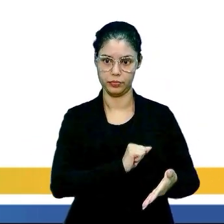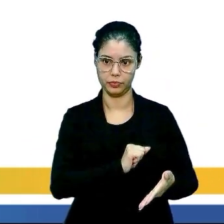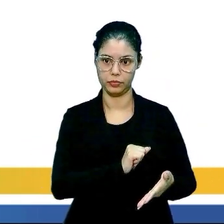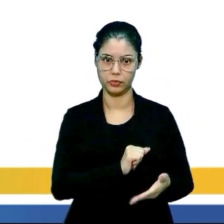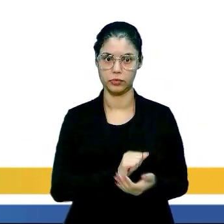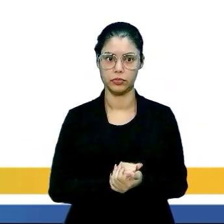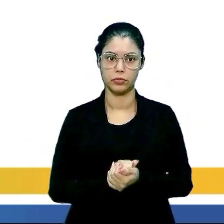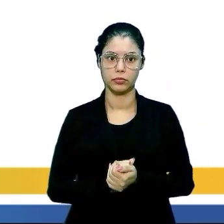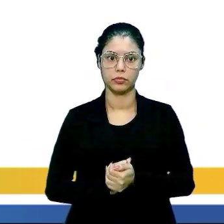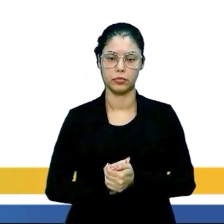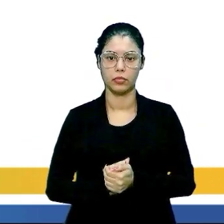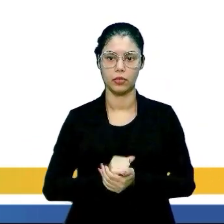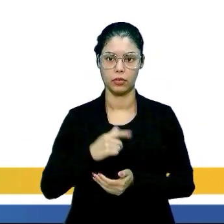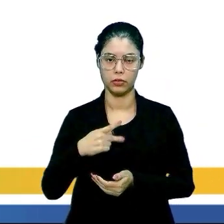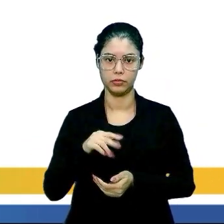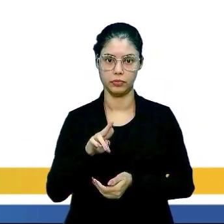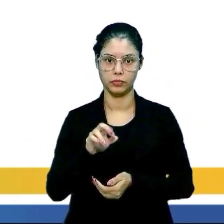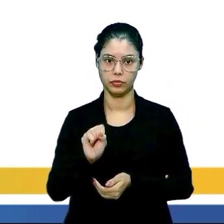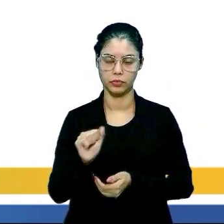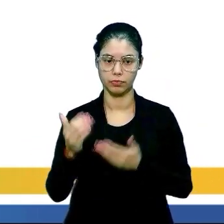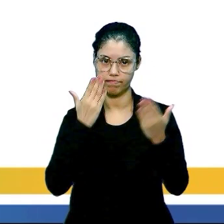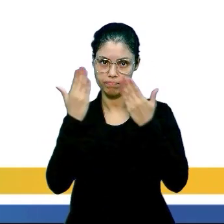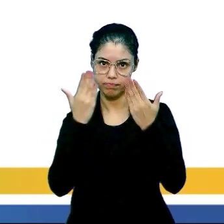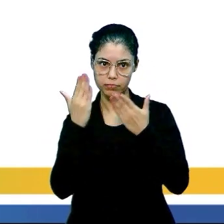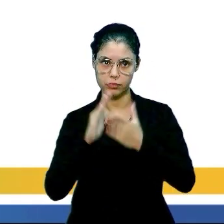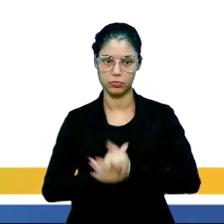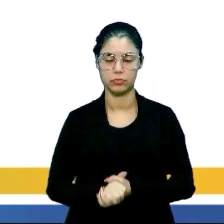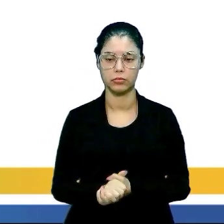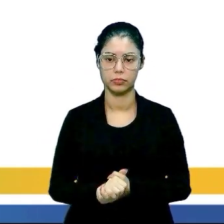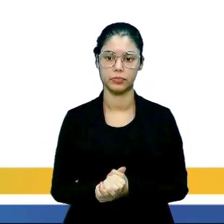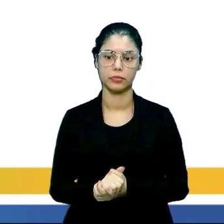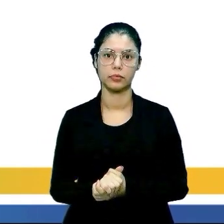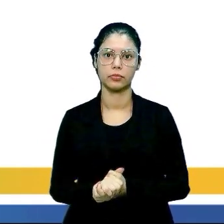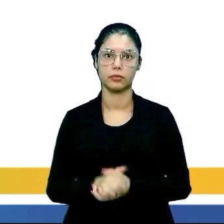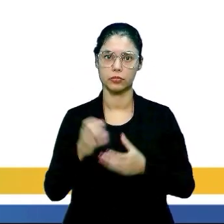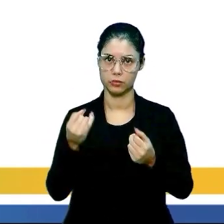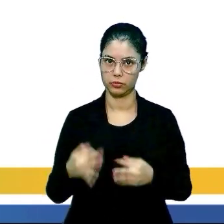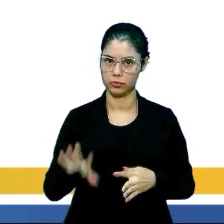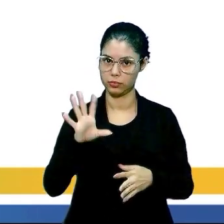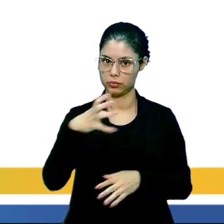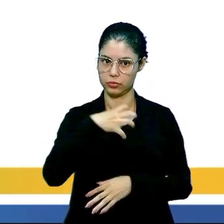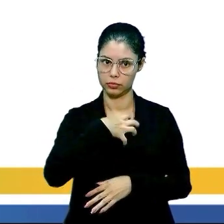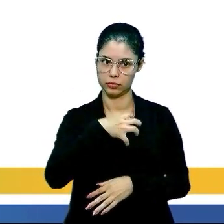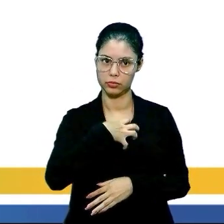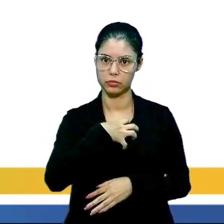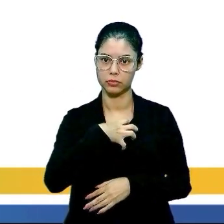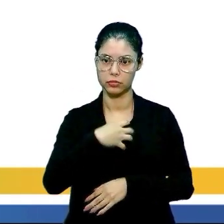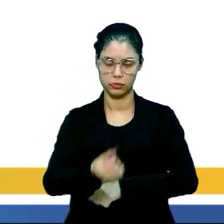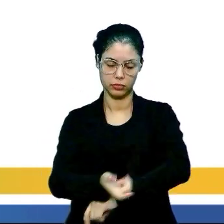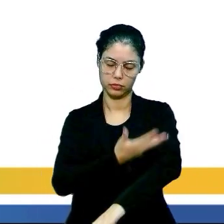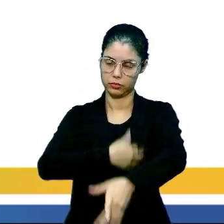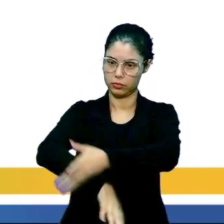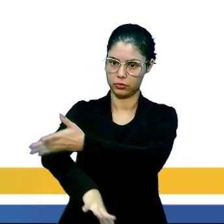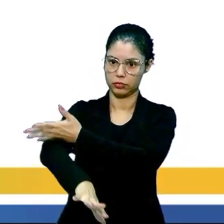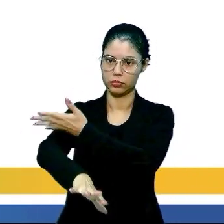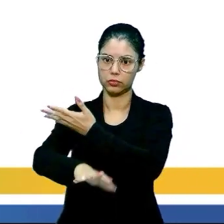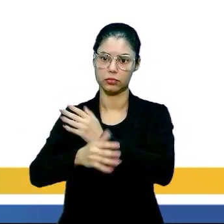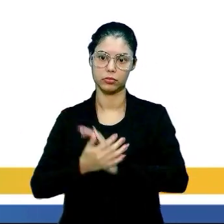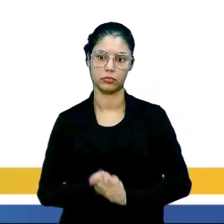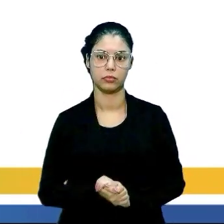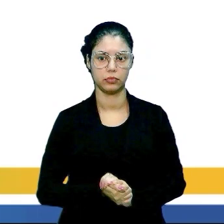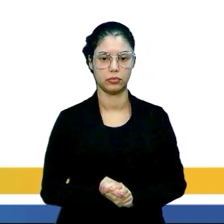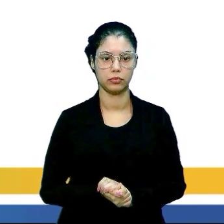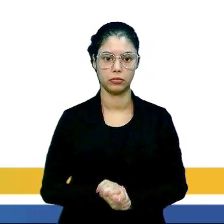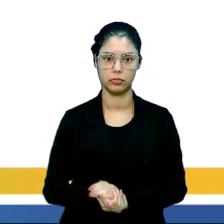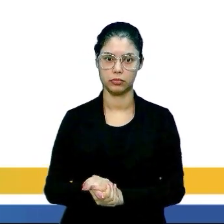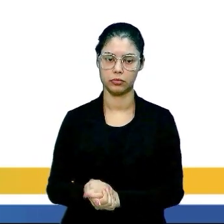na produção, na prosa psicológica, tá? Então ela vai tratar aí dos sentimentos, das emoções,